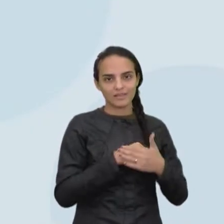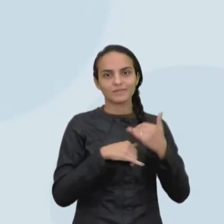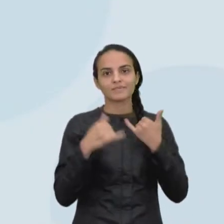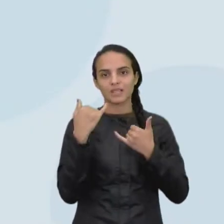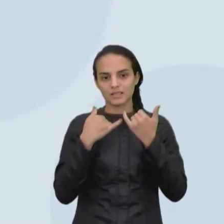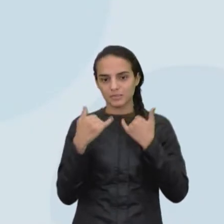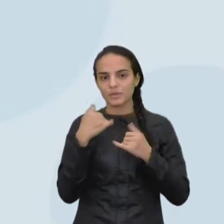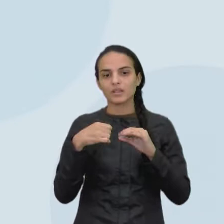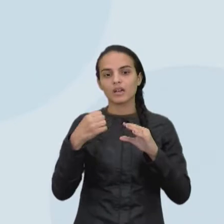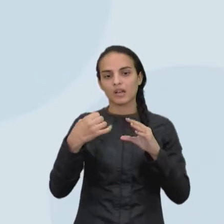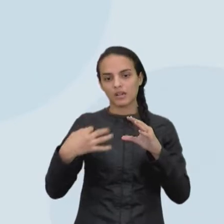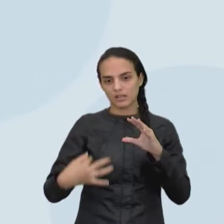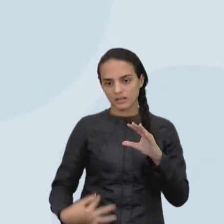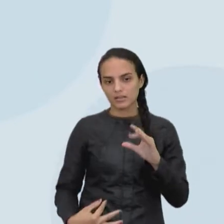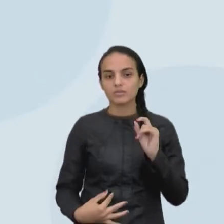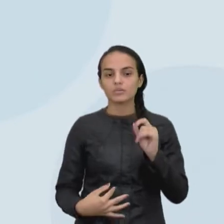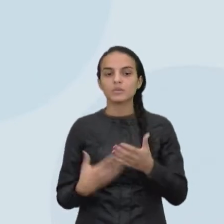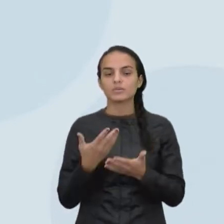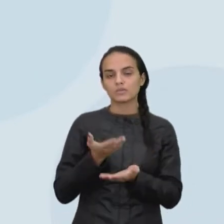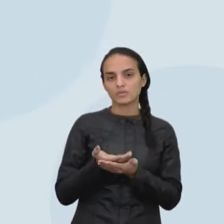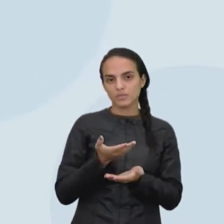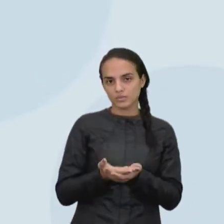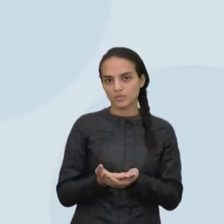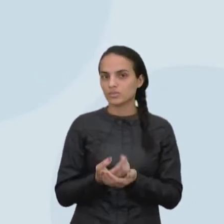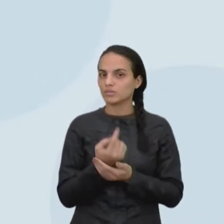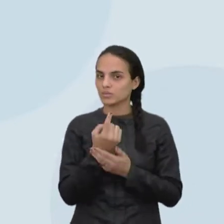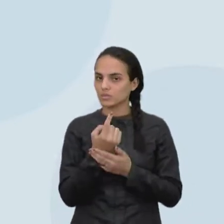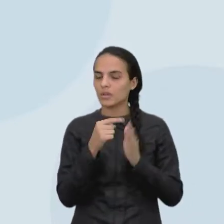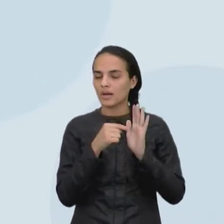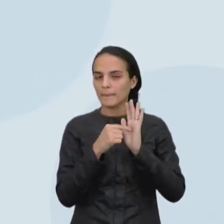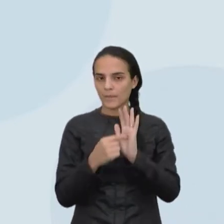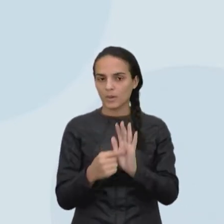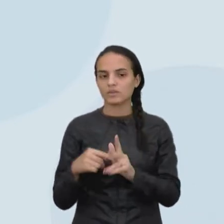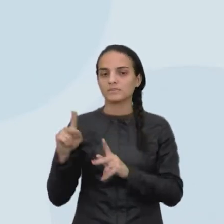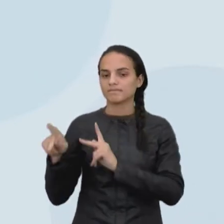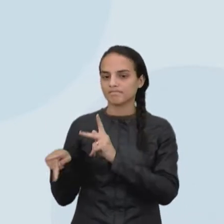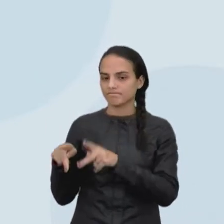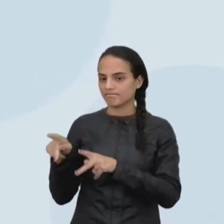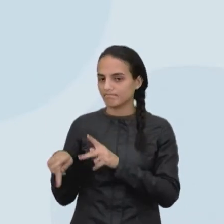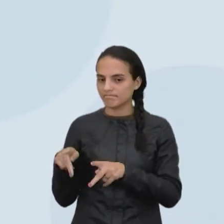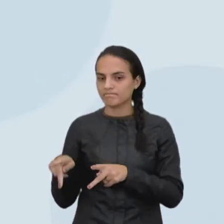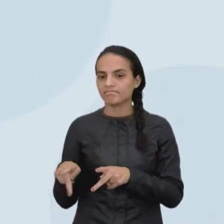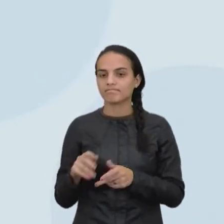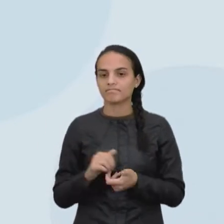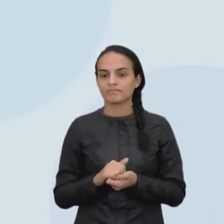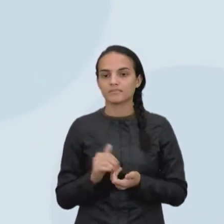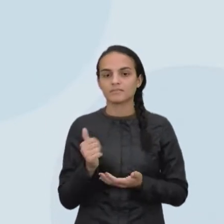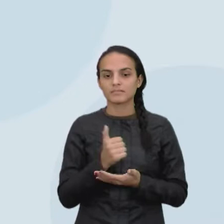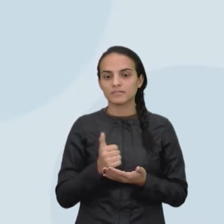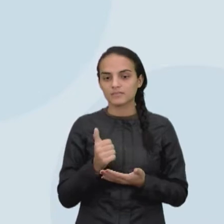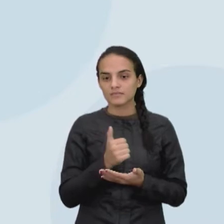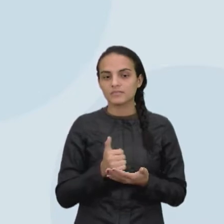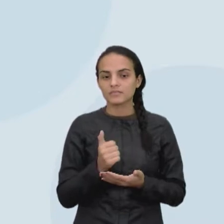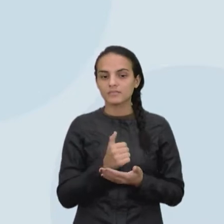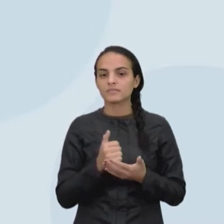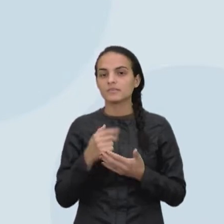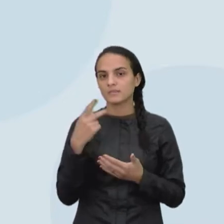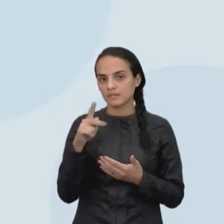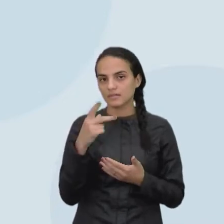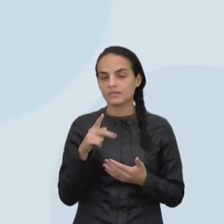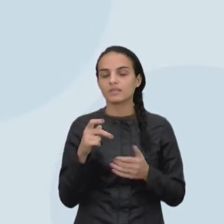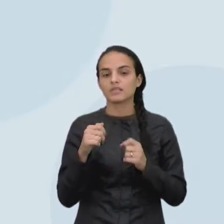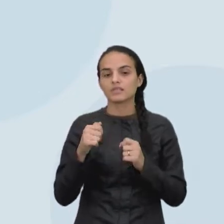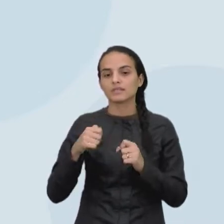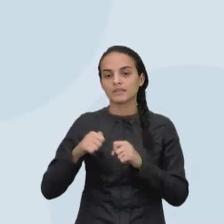ela é caracterizada pelo estudo de uma amostra de determinada população e, com base nela,